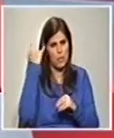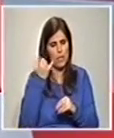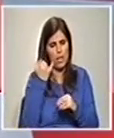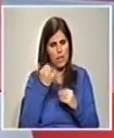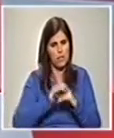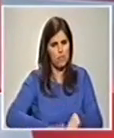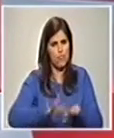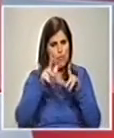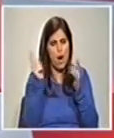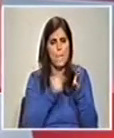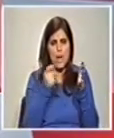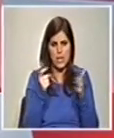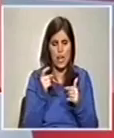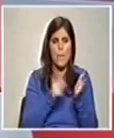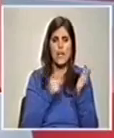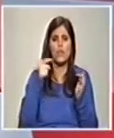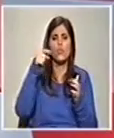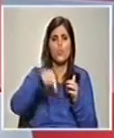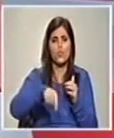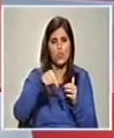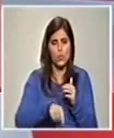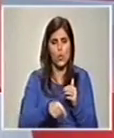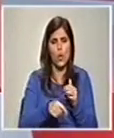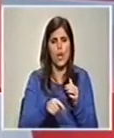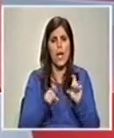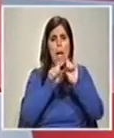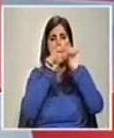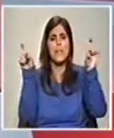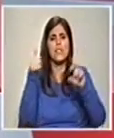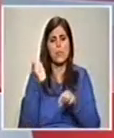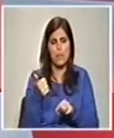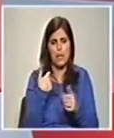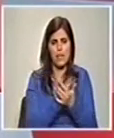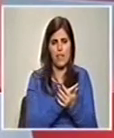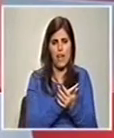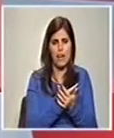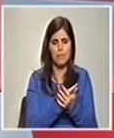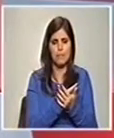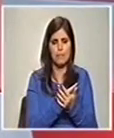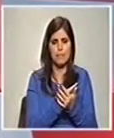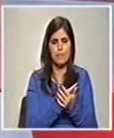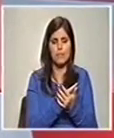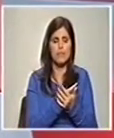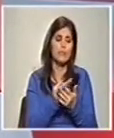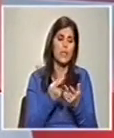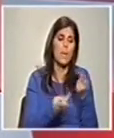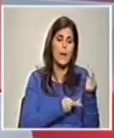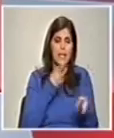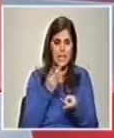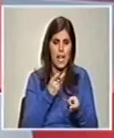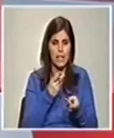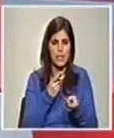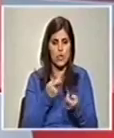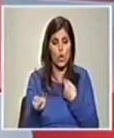expansão na América do Sul, que se chama as empresas B, e que no fundo traz uma ferramenta que tangibiliza, por setor do negócio, por dimensão do